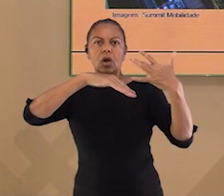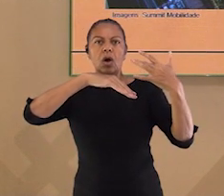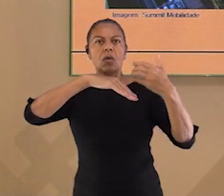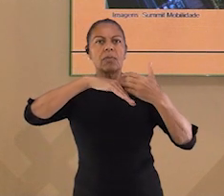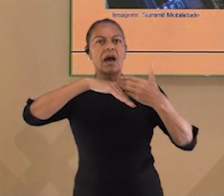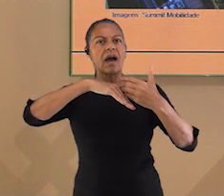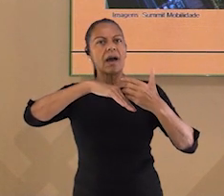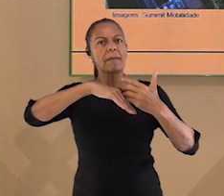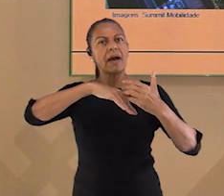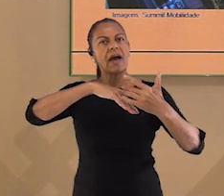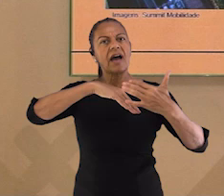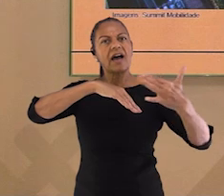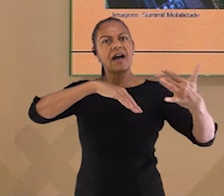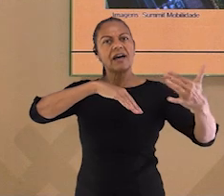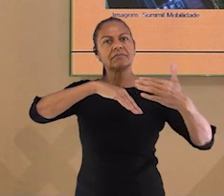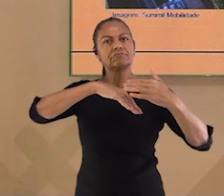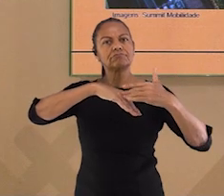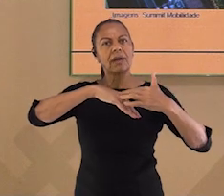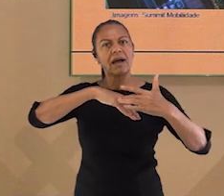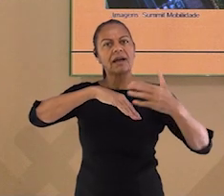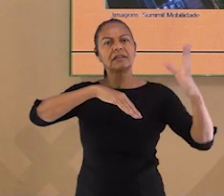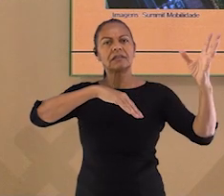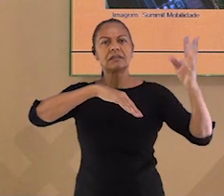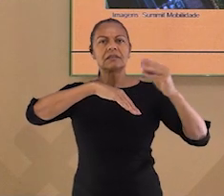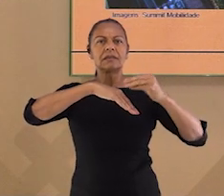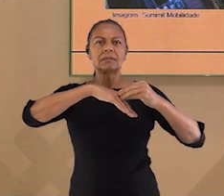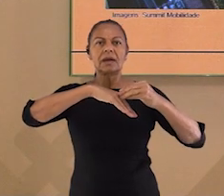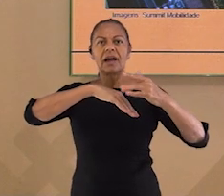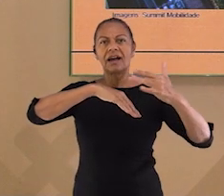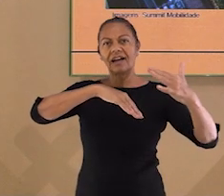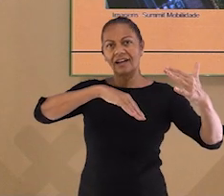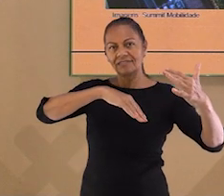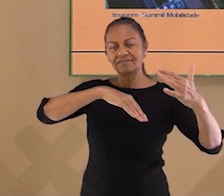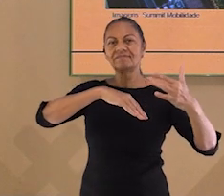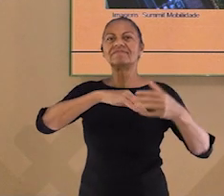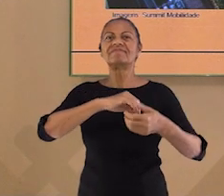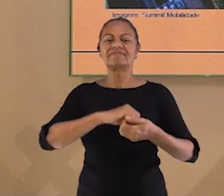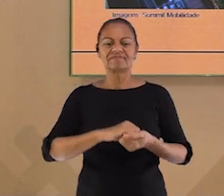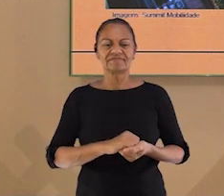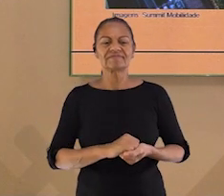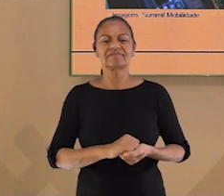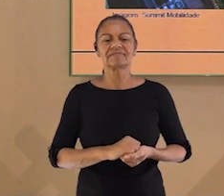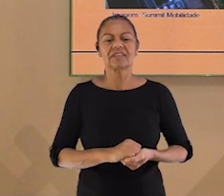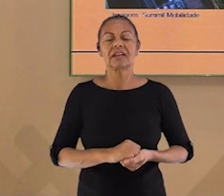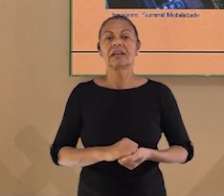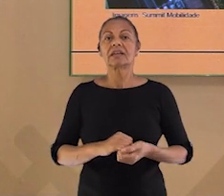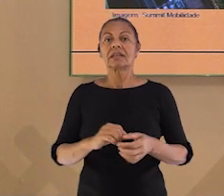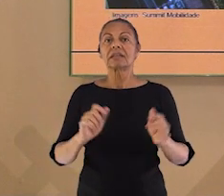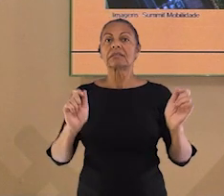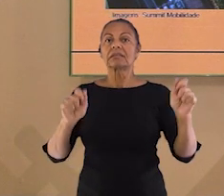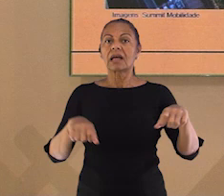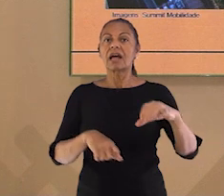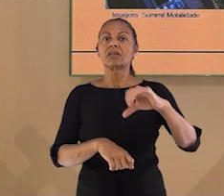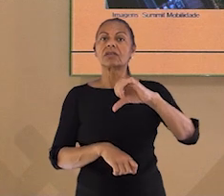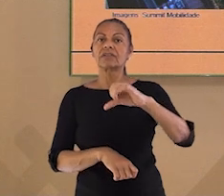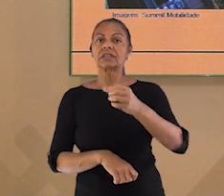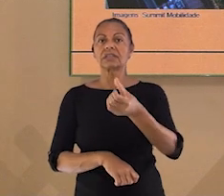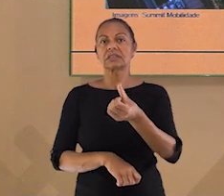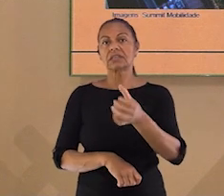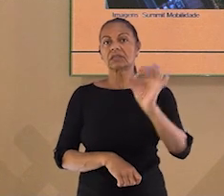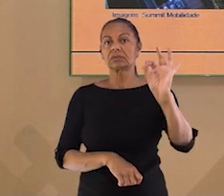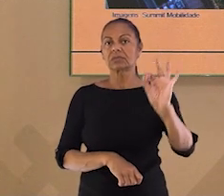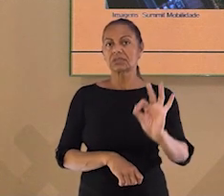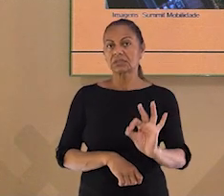visto que eles são capazes de refletir os raios solares e reduzir a absorção de calor. Segundo